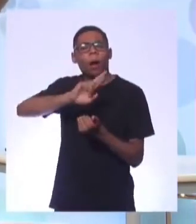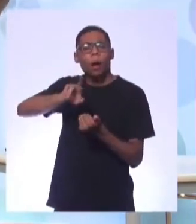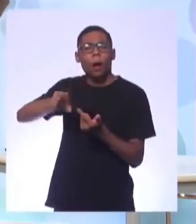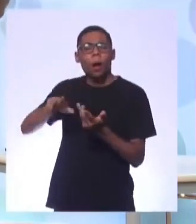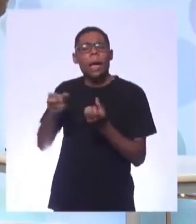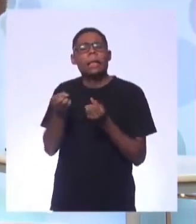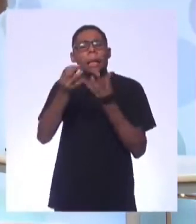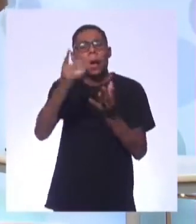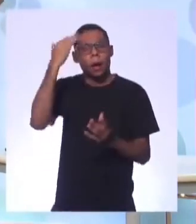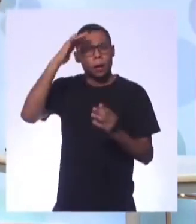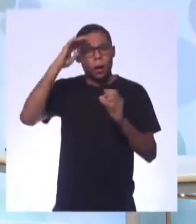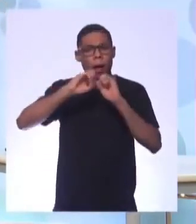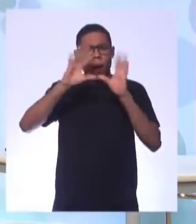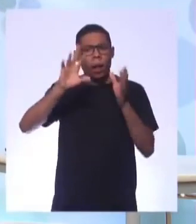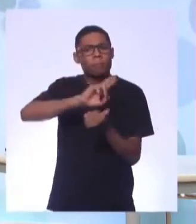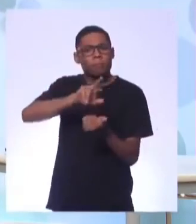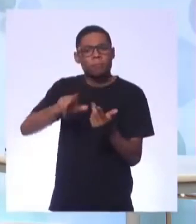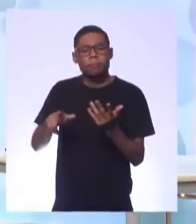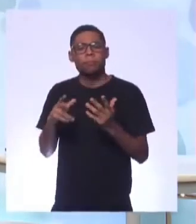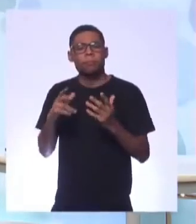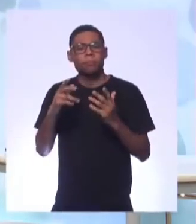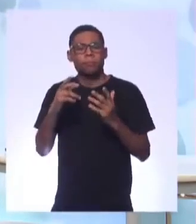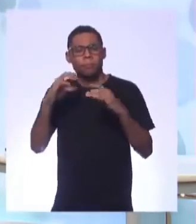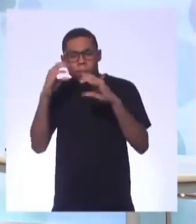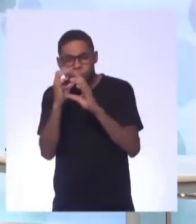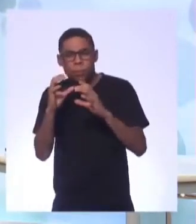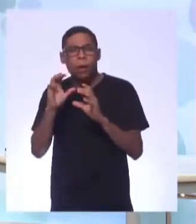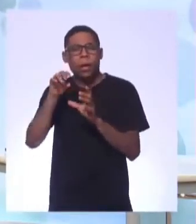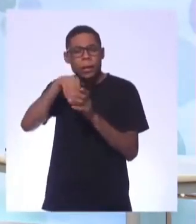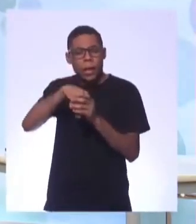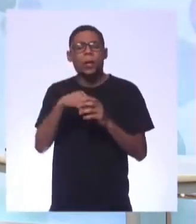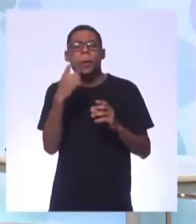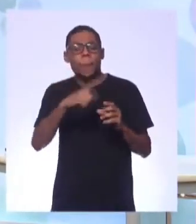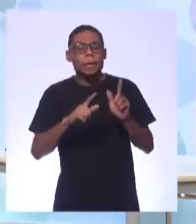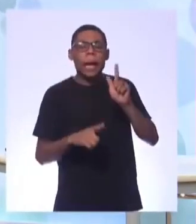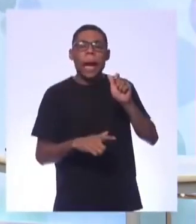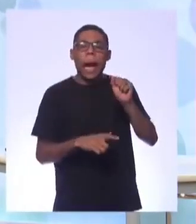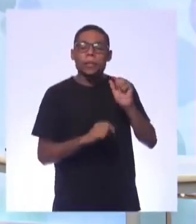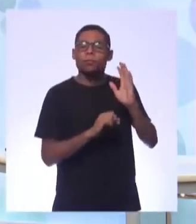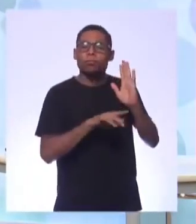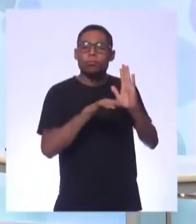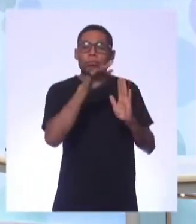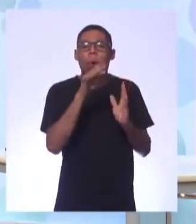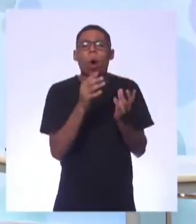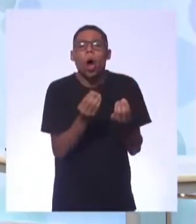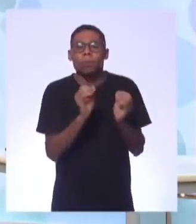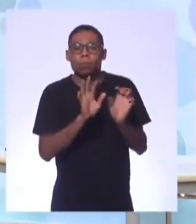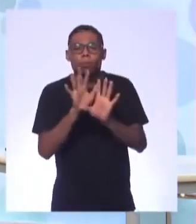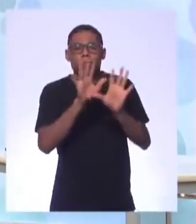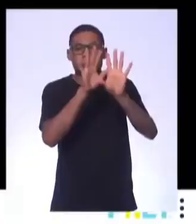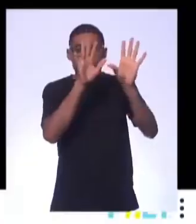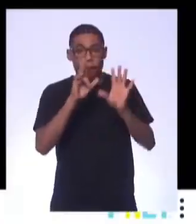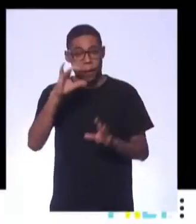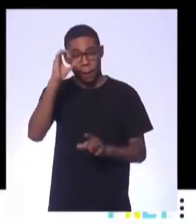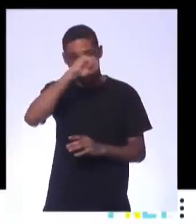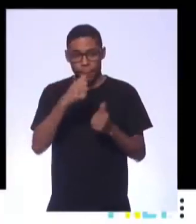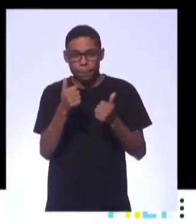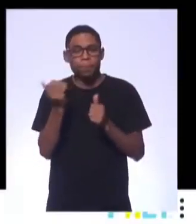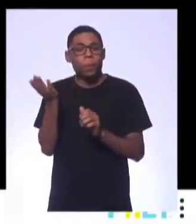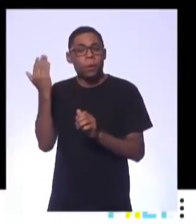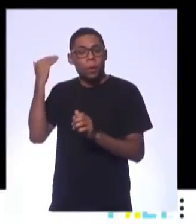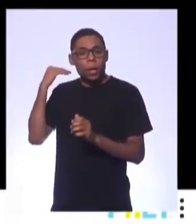A gente vai trabalhar muitas variáveis macroscópicas, né? No sentido do gás, né? Beleza? Então aqui, ó, observe bem, ó. Estava